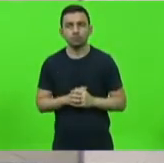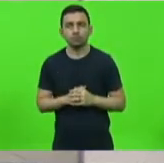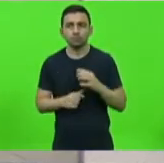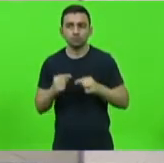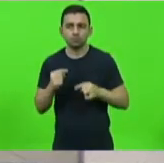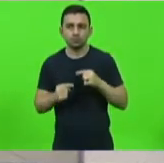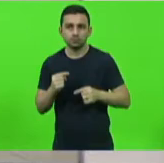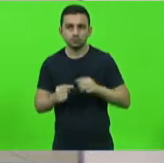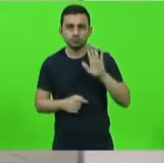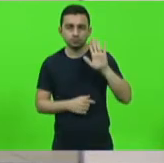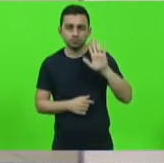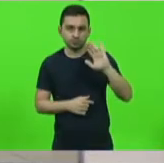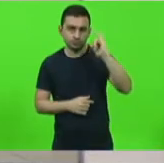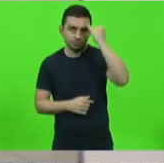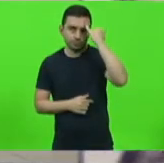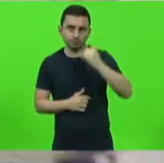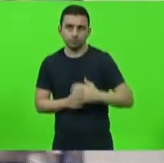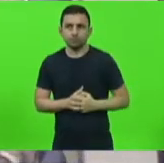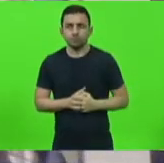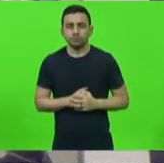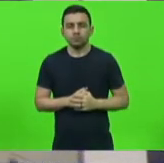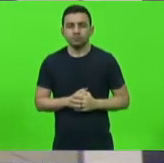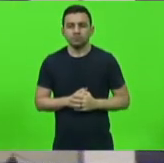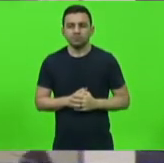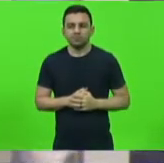deputado Gessé Lopes.